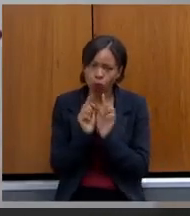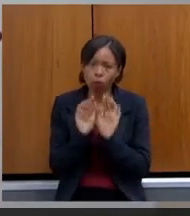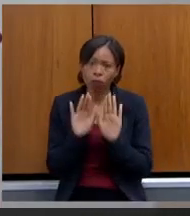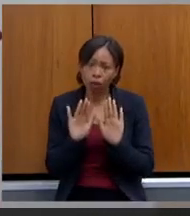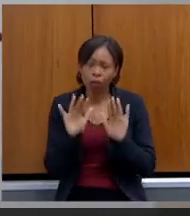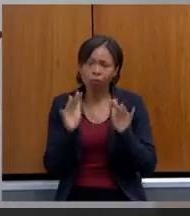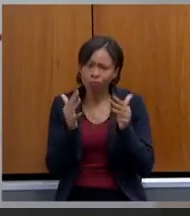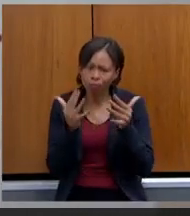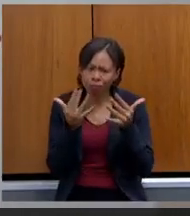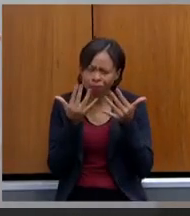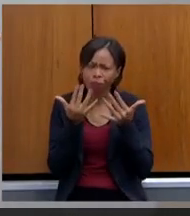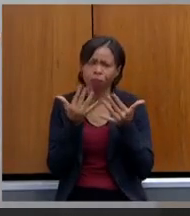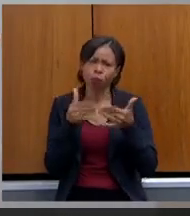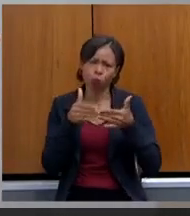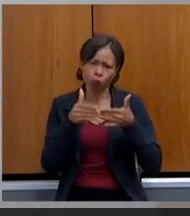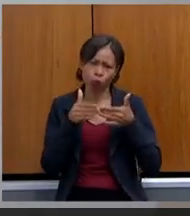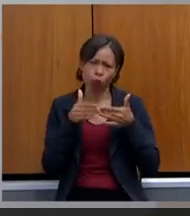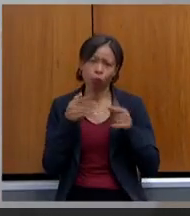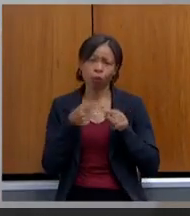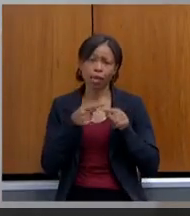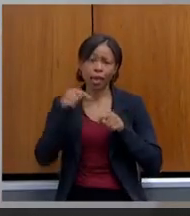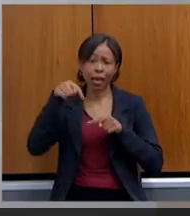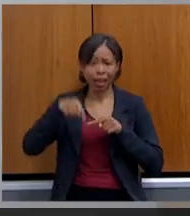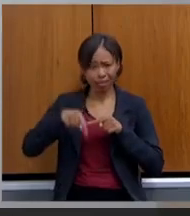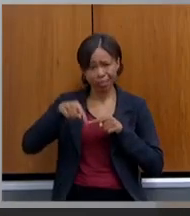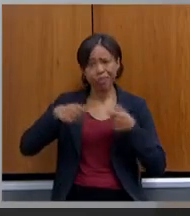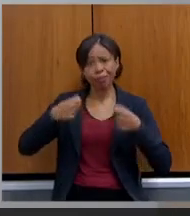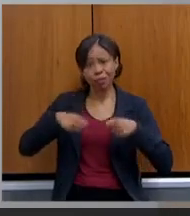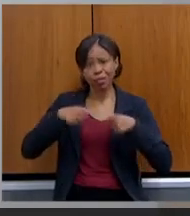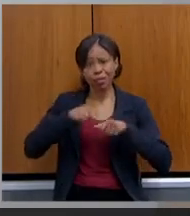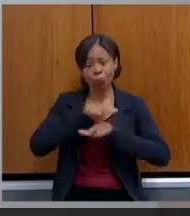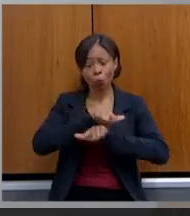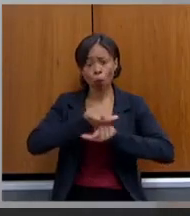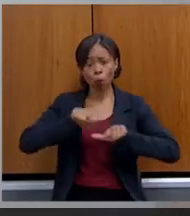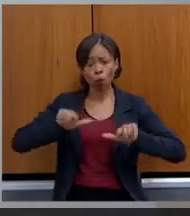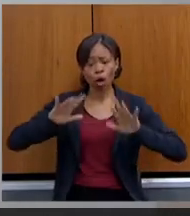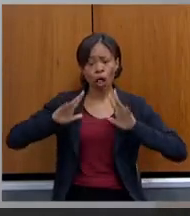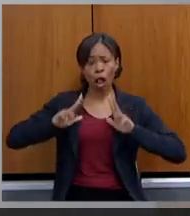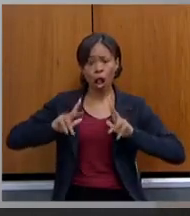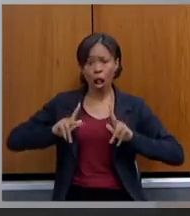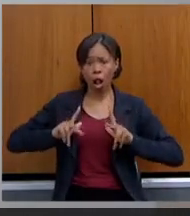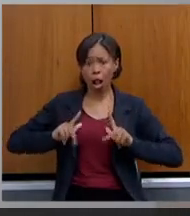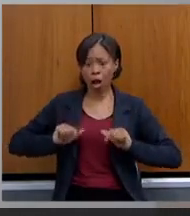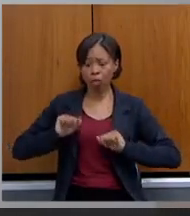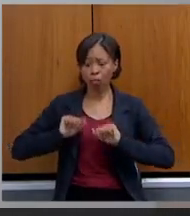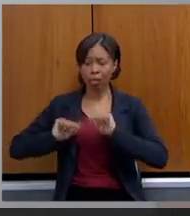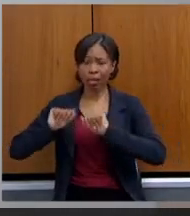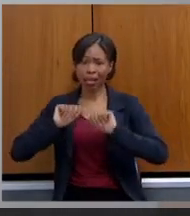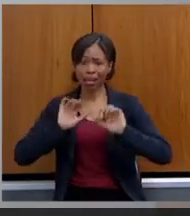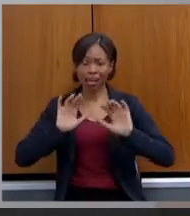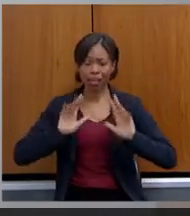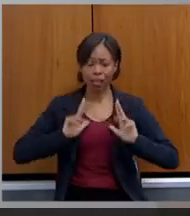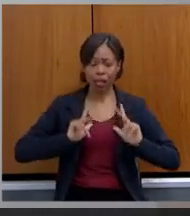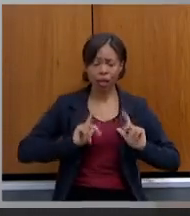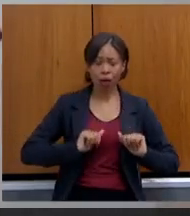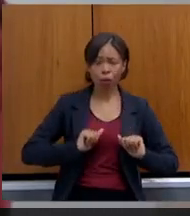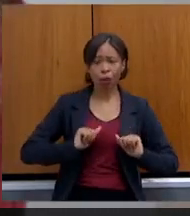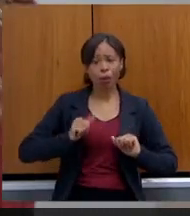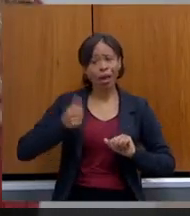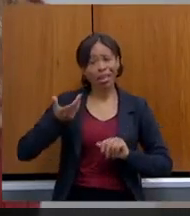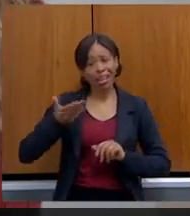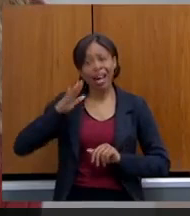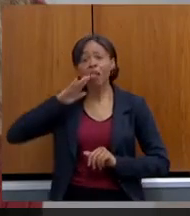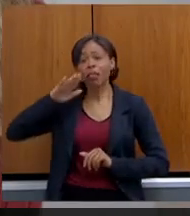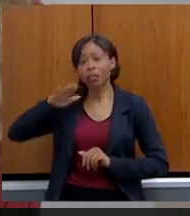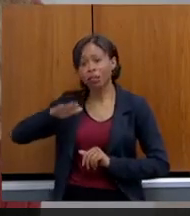porque esse espaço precisa ser higienizado para a atividade do período da tarde então na medida é